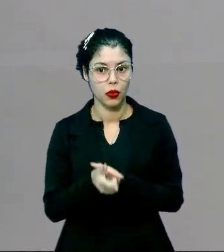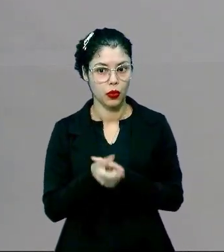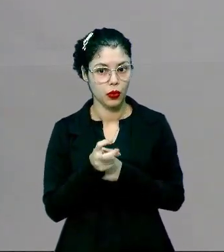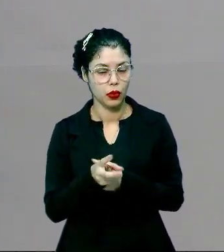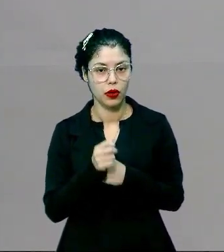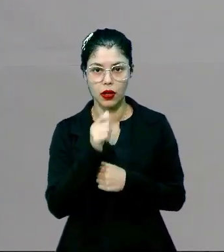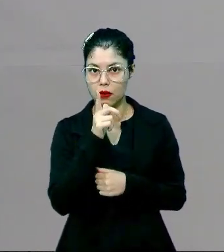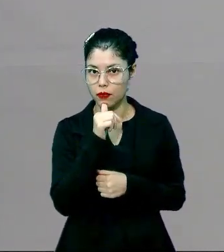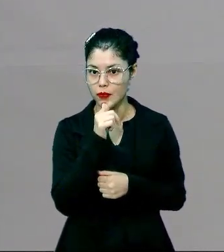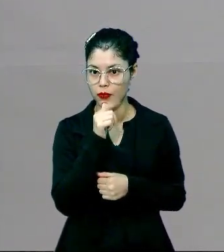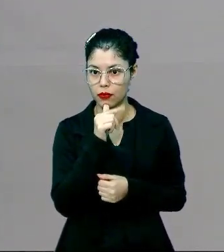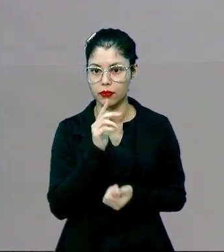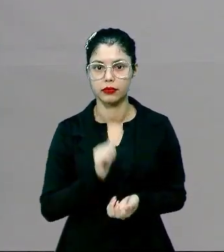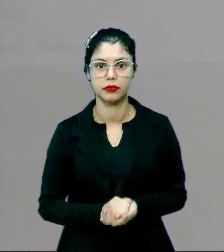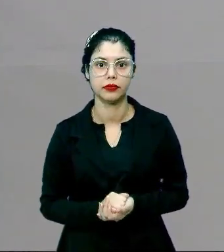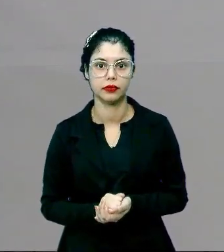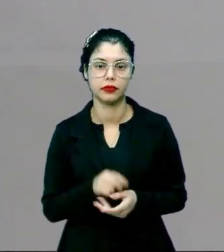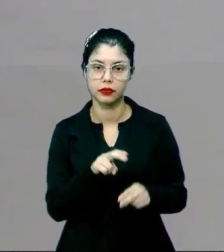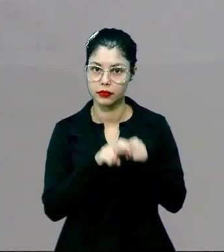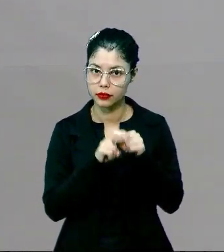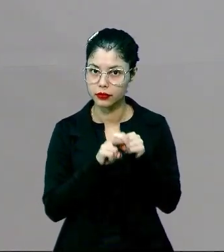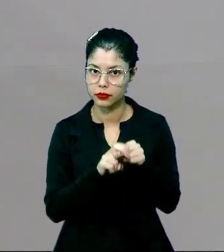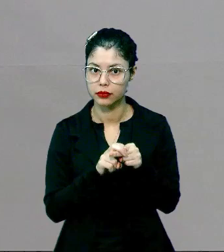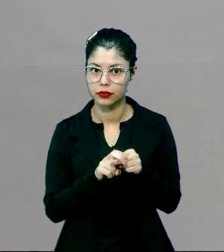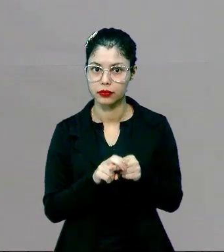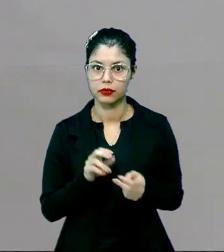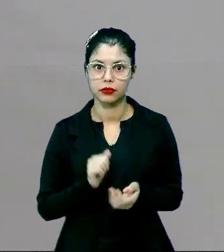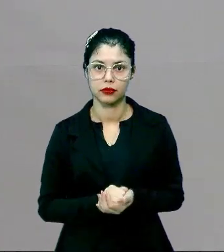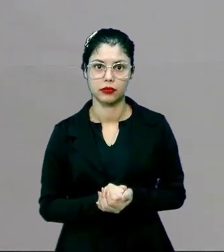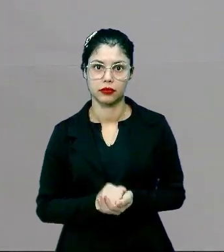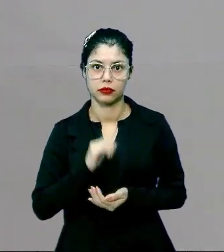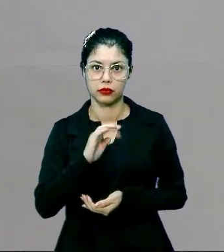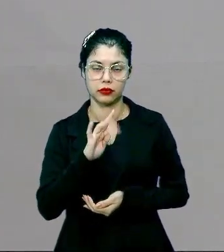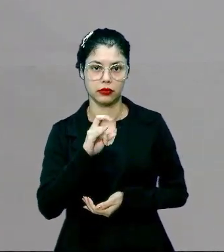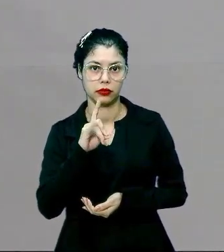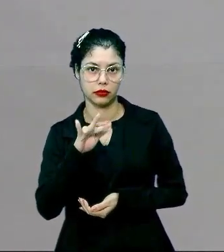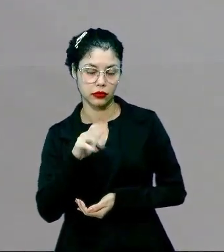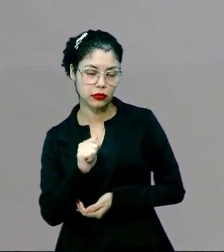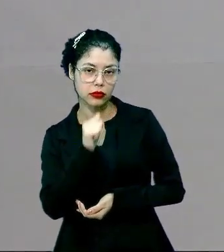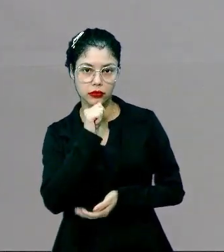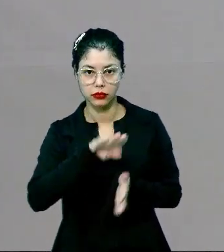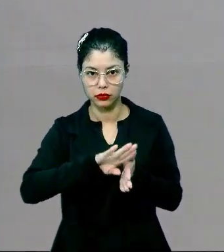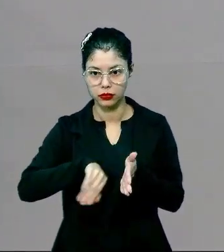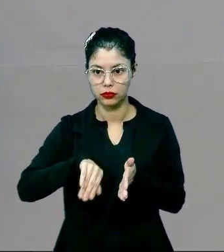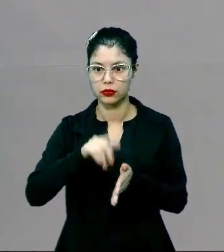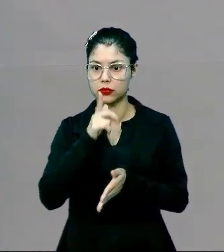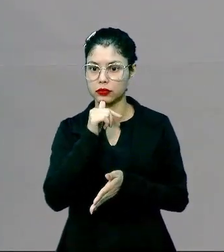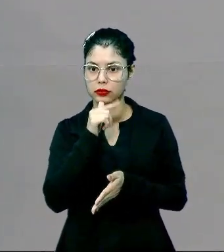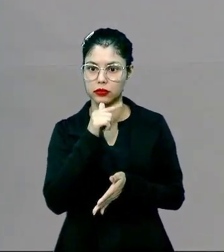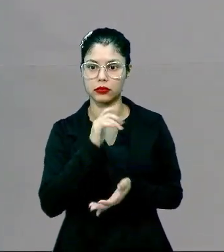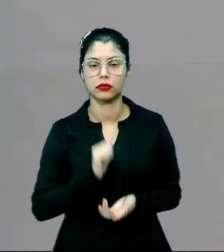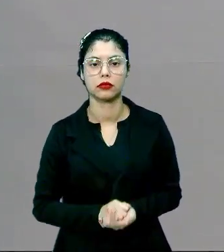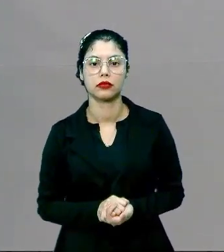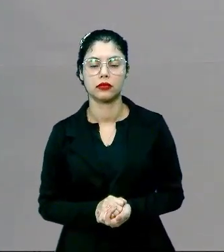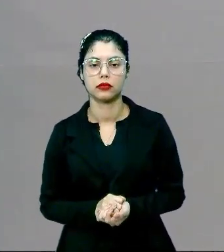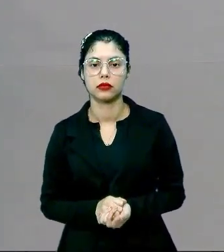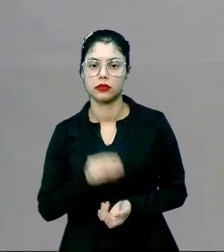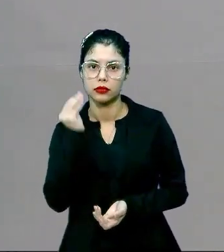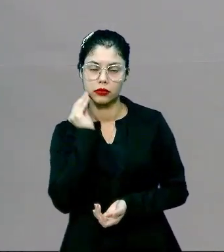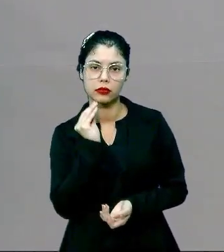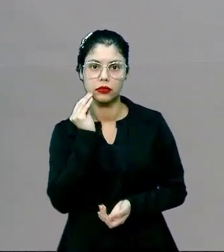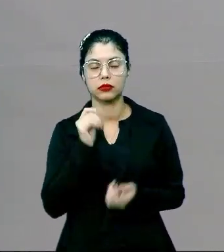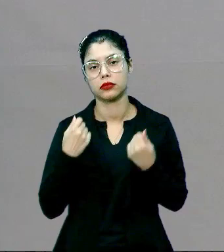absorva água. É por isso que a sua urina fica mais concentrada, porque ele está tirando a água e está